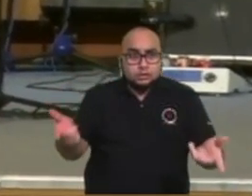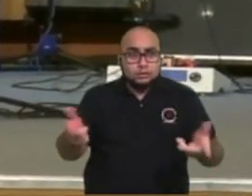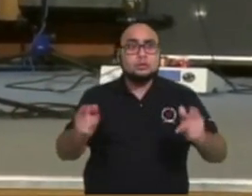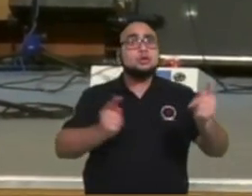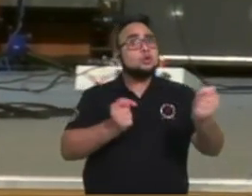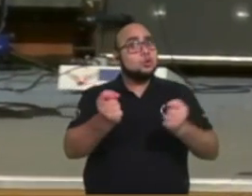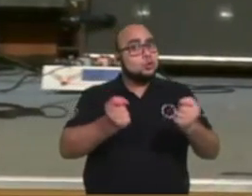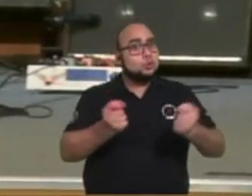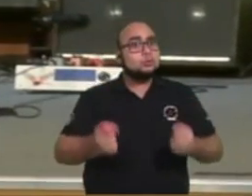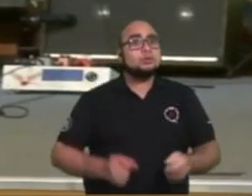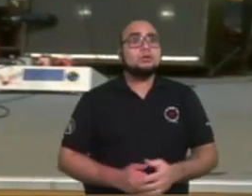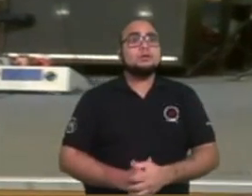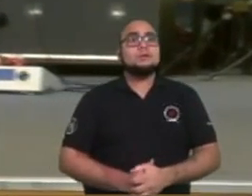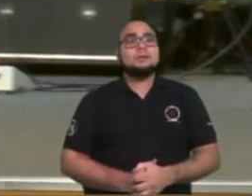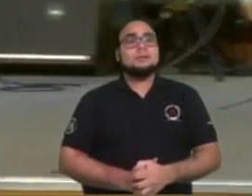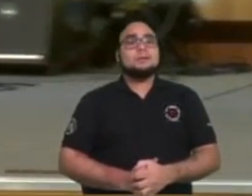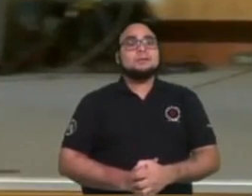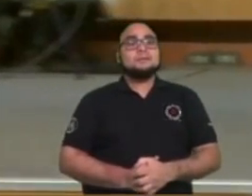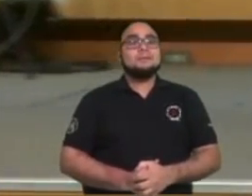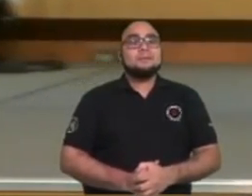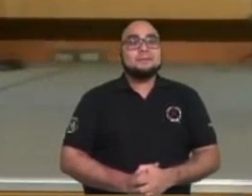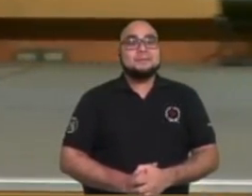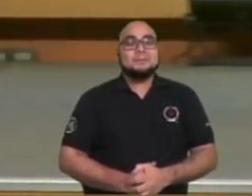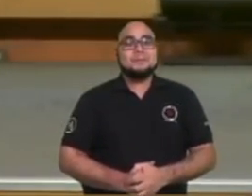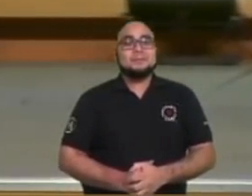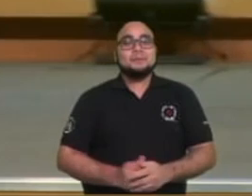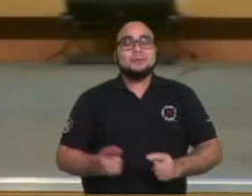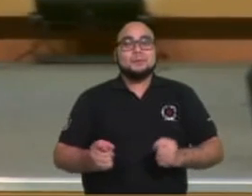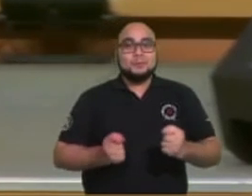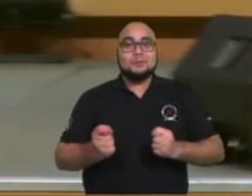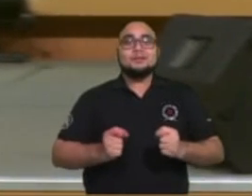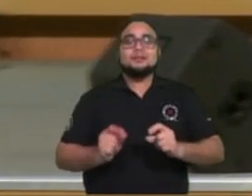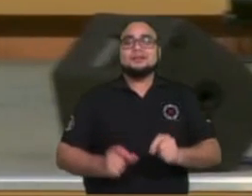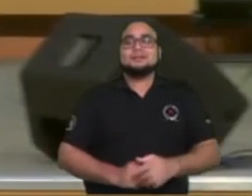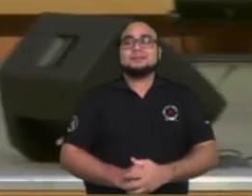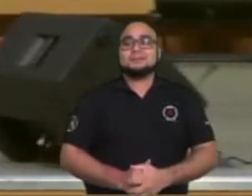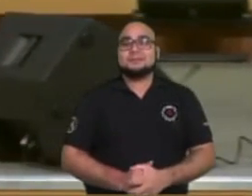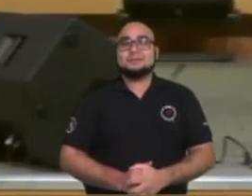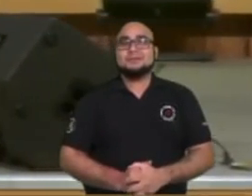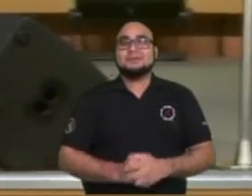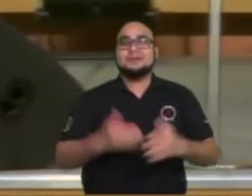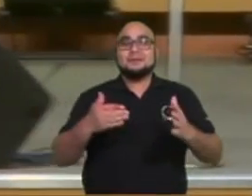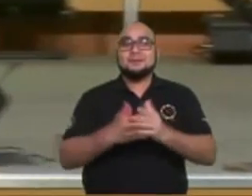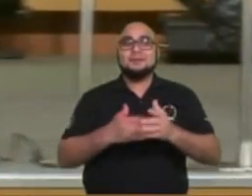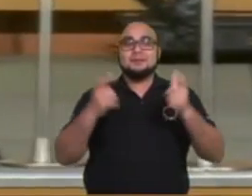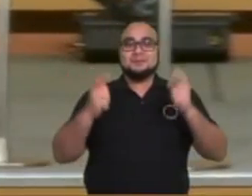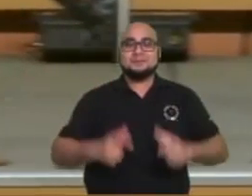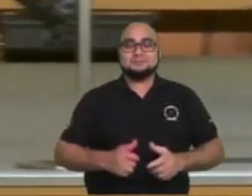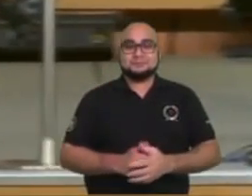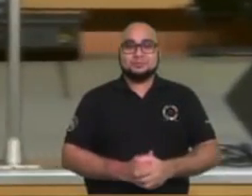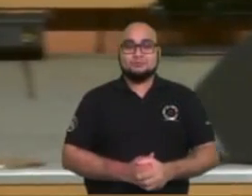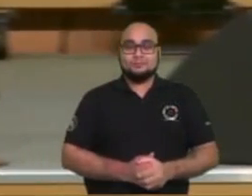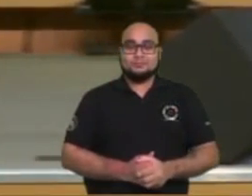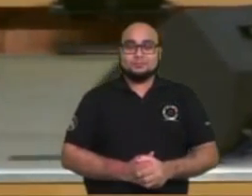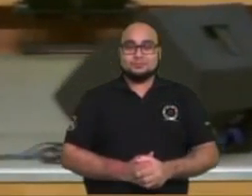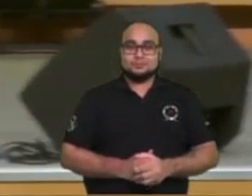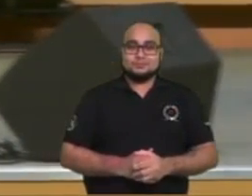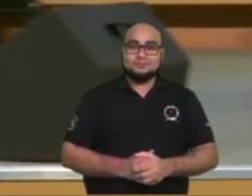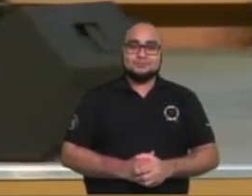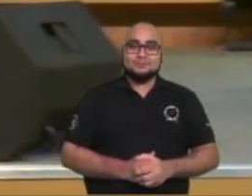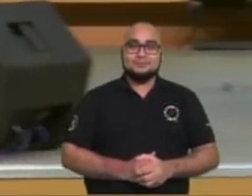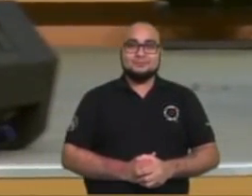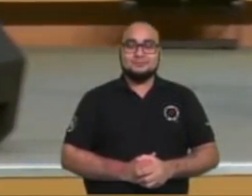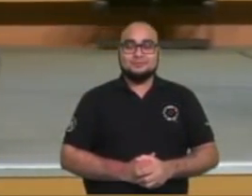eu aprendi assim medi tem uma régua para você se medir até onde eu posso ir O que que eu posso falar como é que eu posso